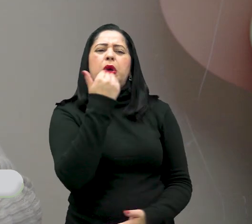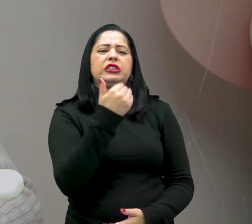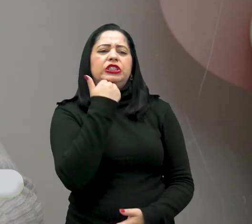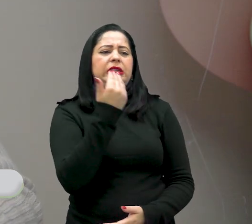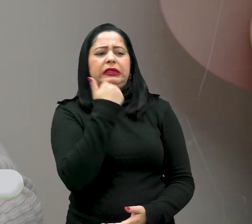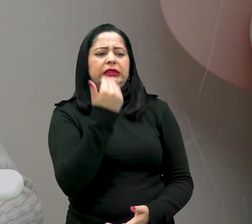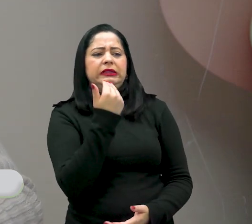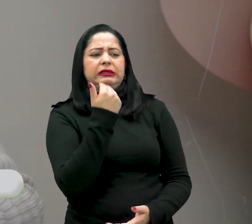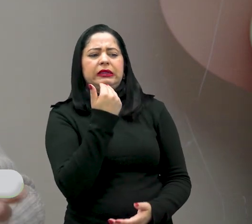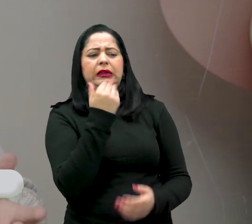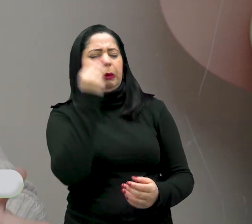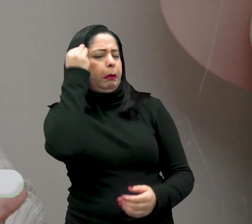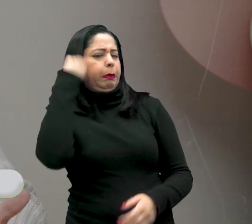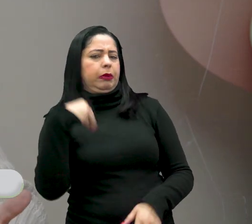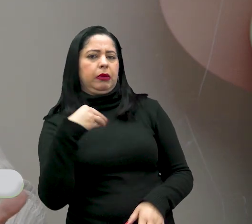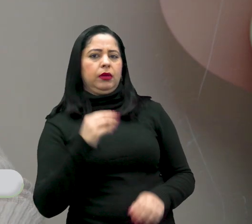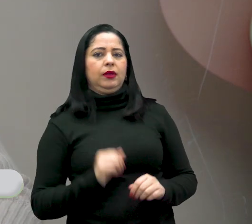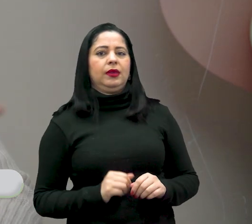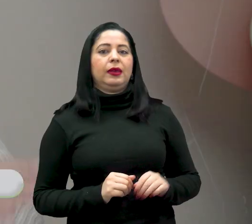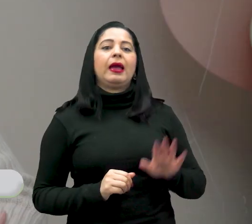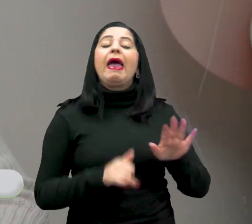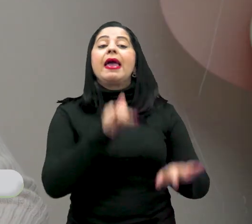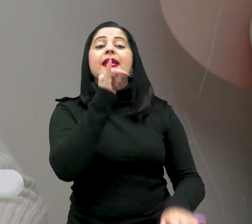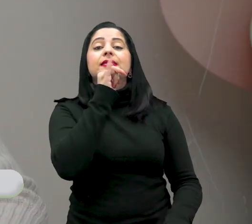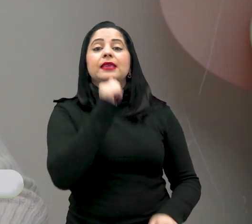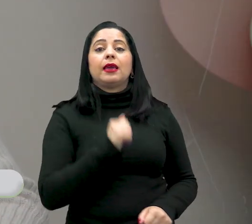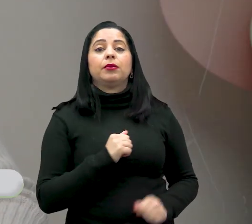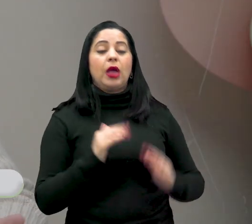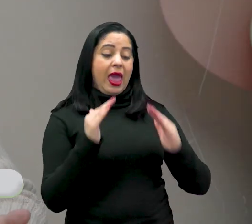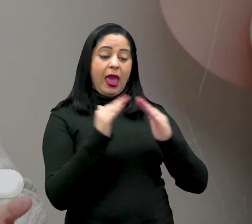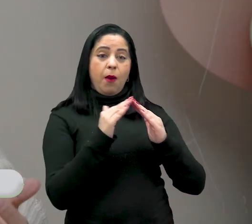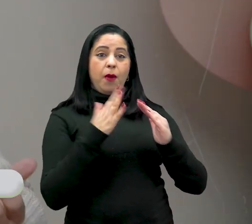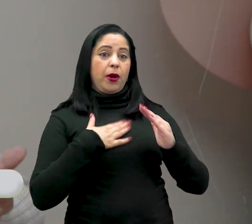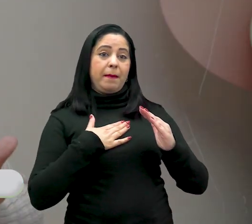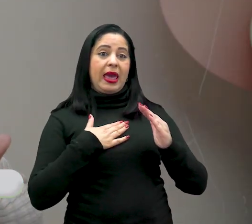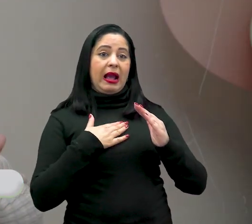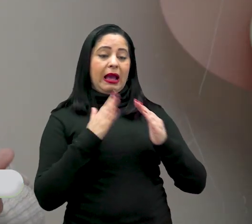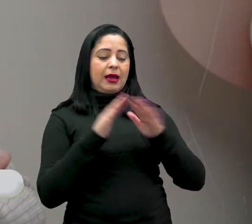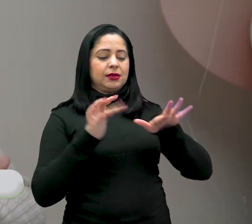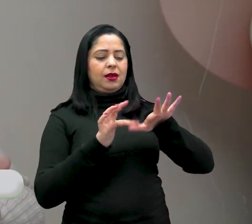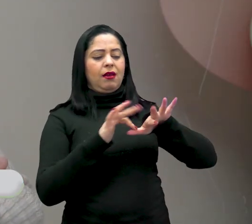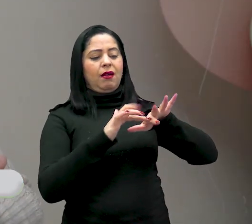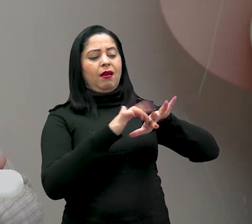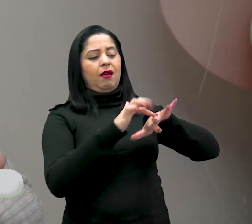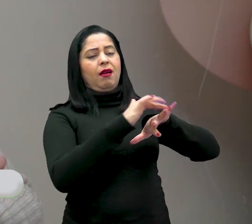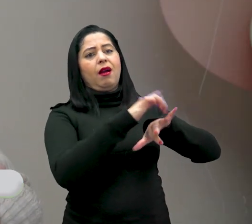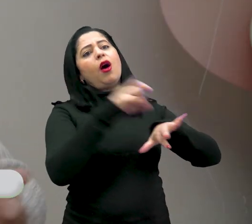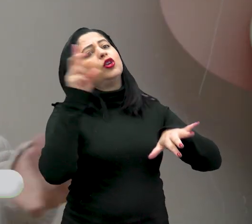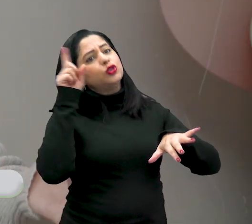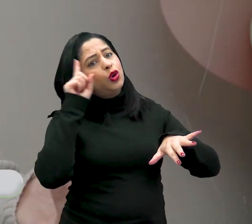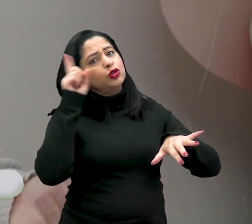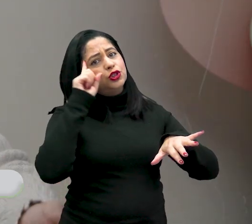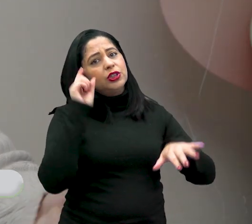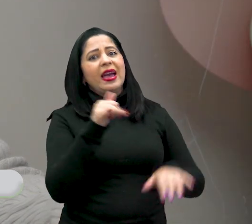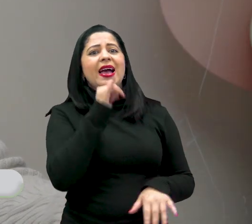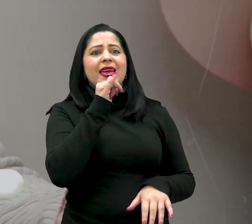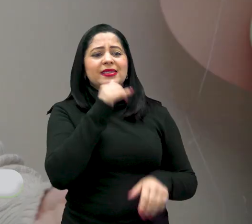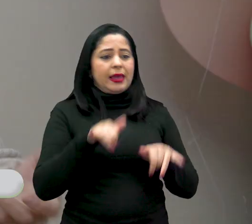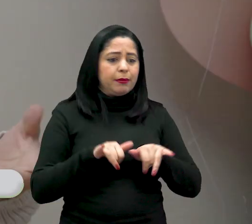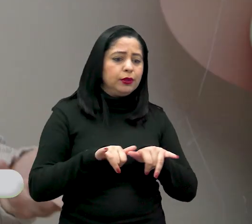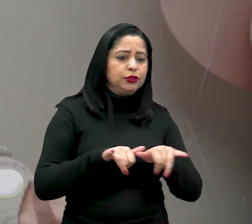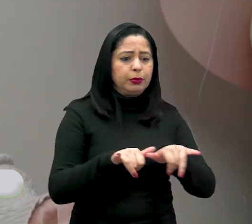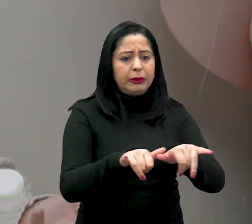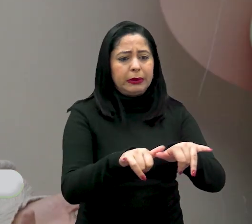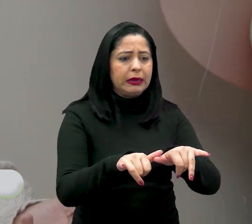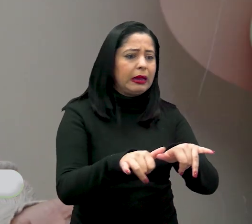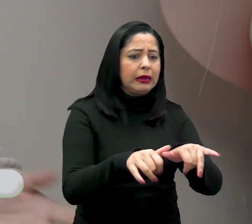fugir. Agora, tem coisa que não dá para fugir mesmo, né, doutora? Por exemplo, se eu moro numa casa com escada, eu vou ter que subir escada todo dia. Se eu voltei do supermercado carregando sacola,